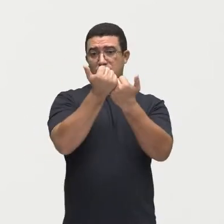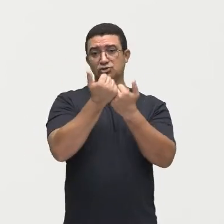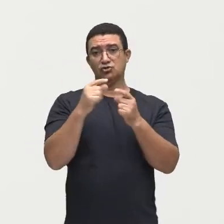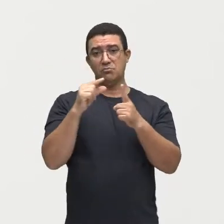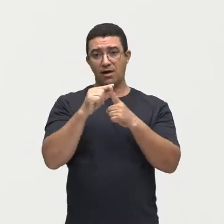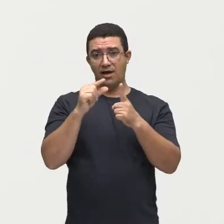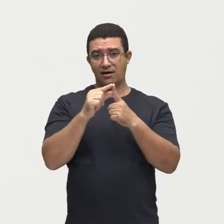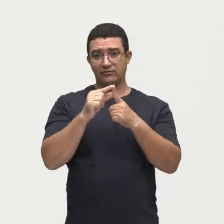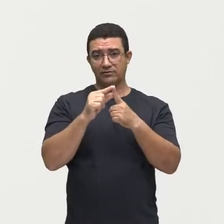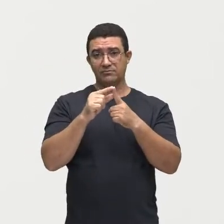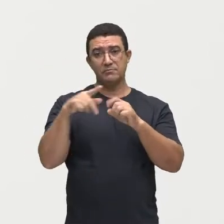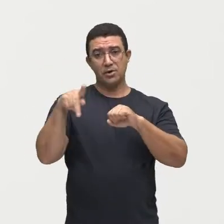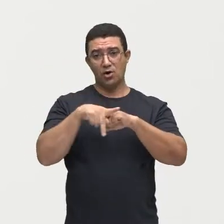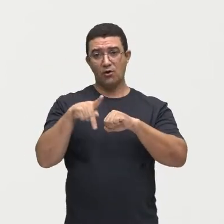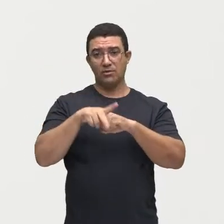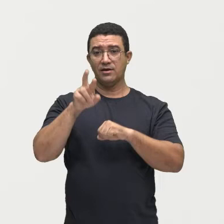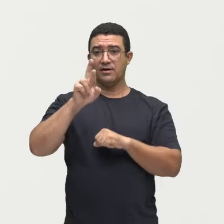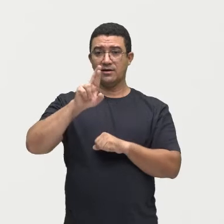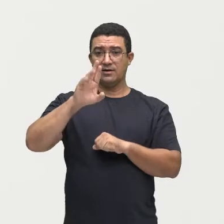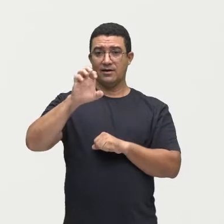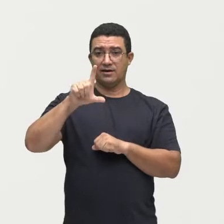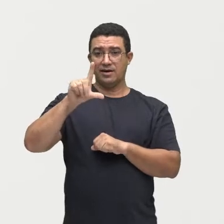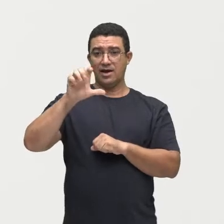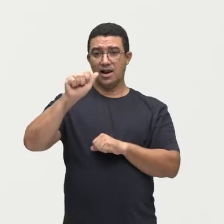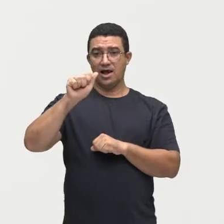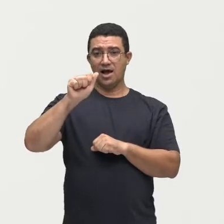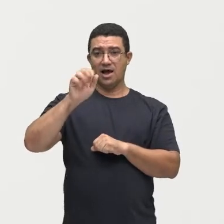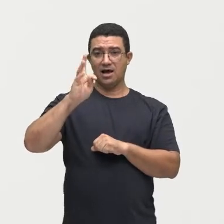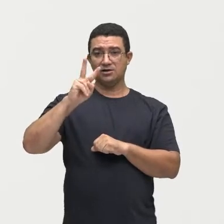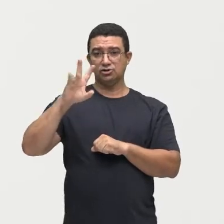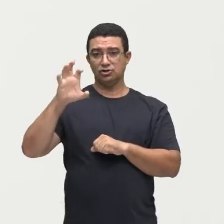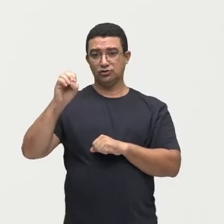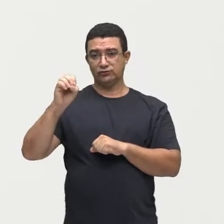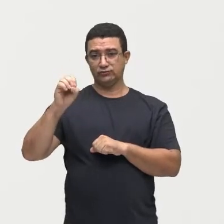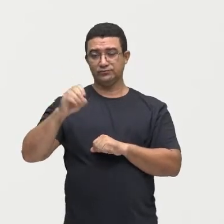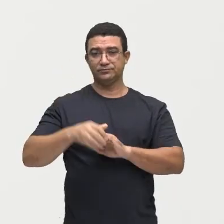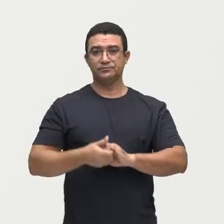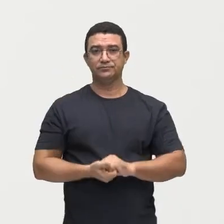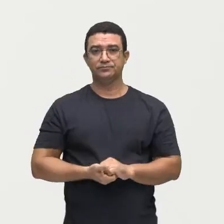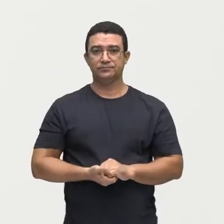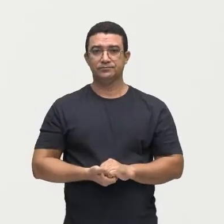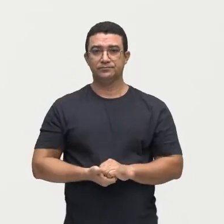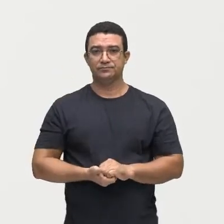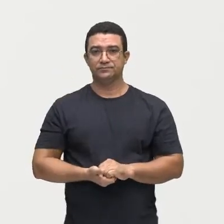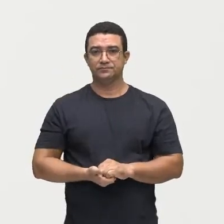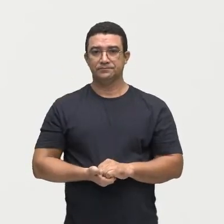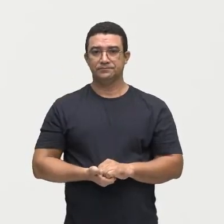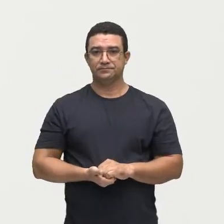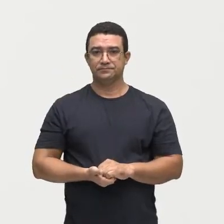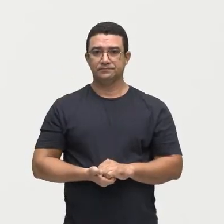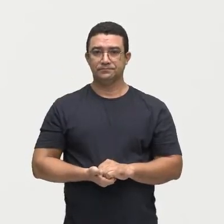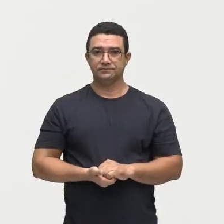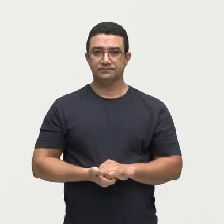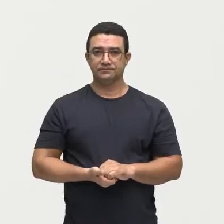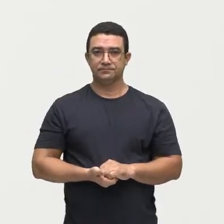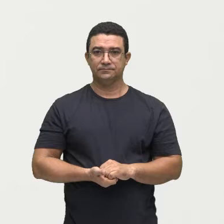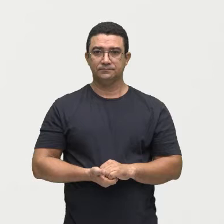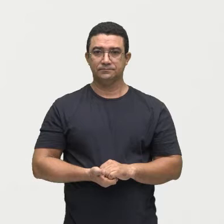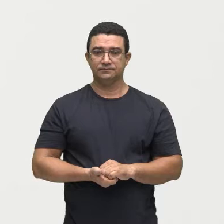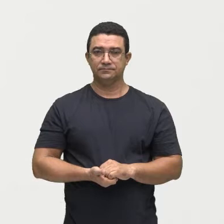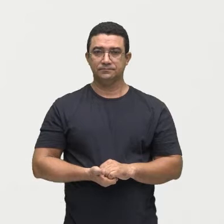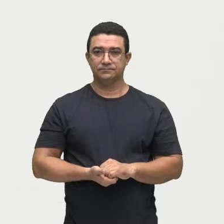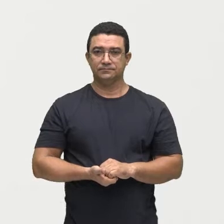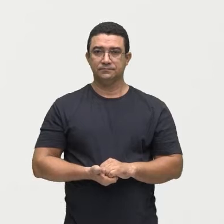pelo pronome relativo, porque ele faz isso, né? Ele substitui o termo que já foi mencionado, tá? Então,